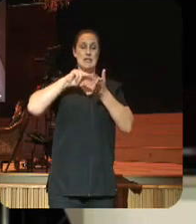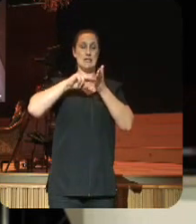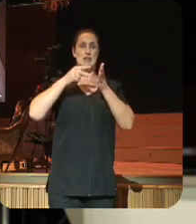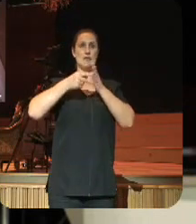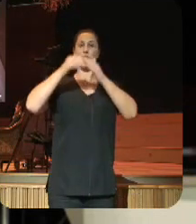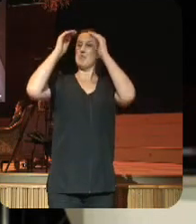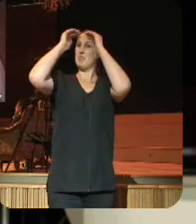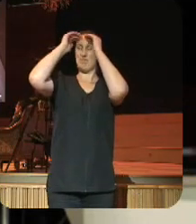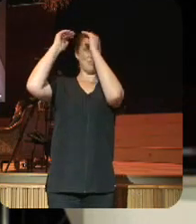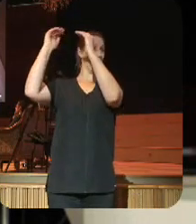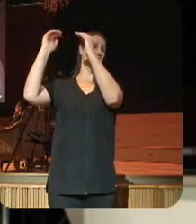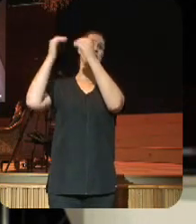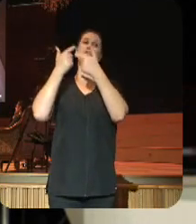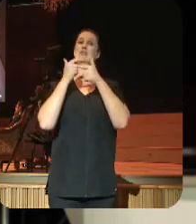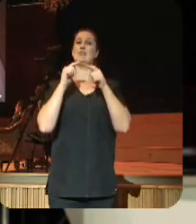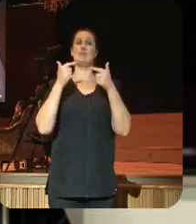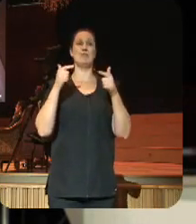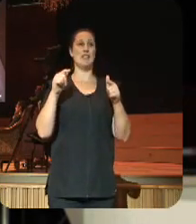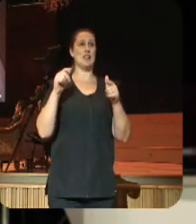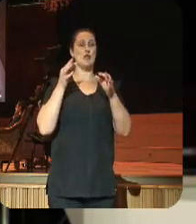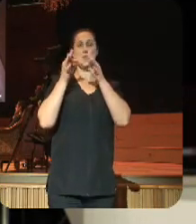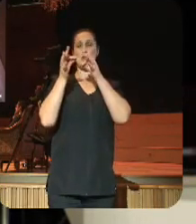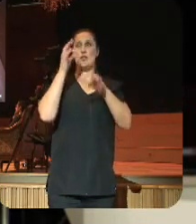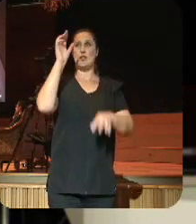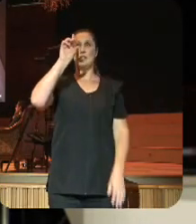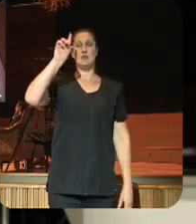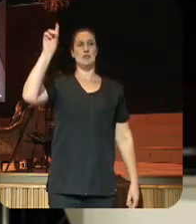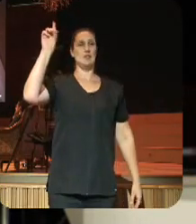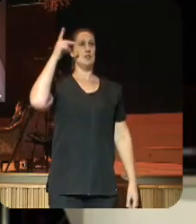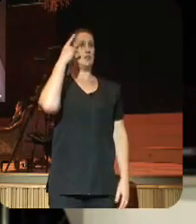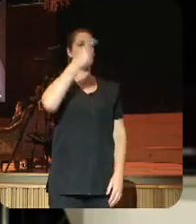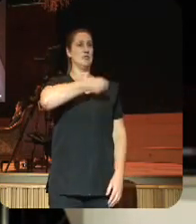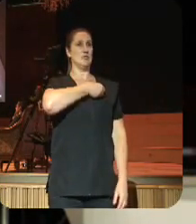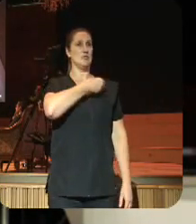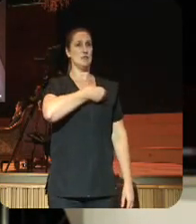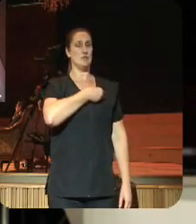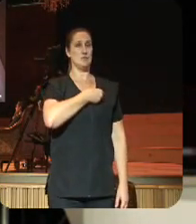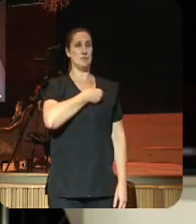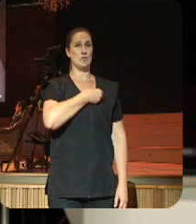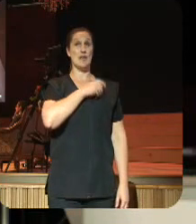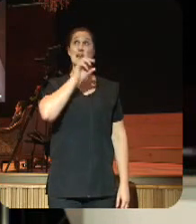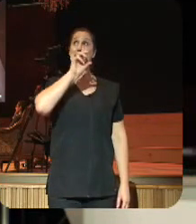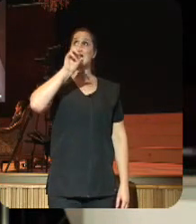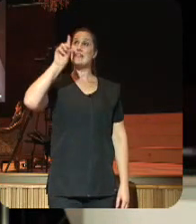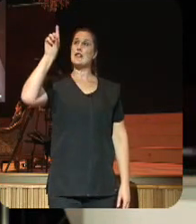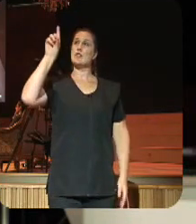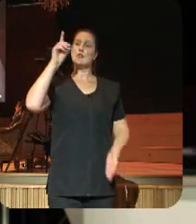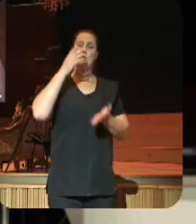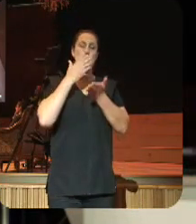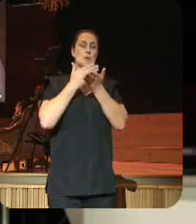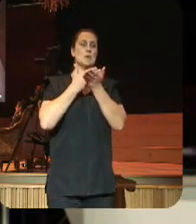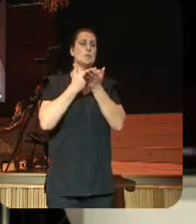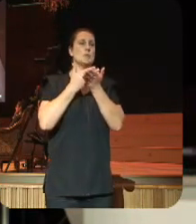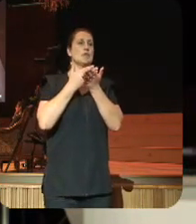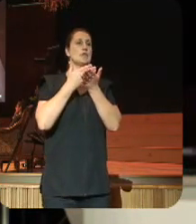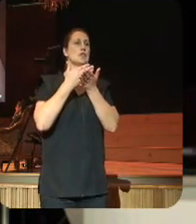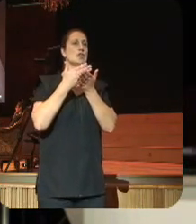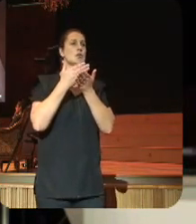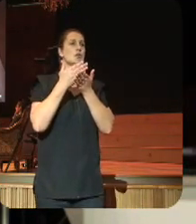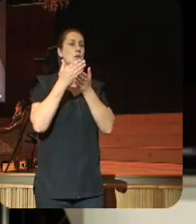e desobediência ao plano que Deus tem. E aí Deus começou algo